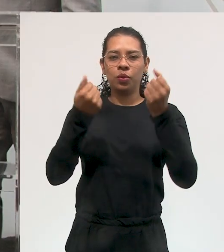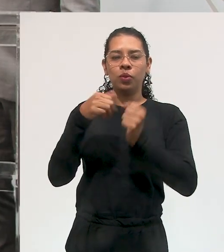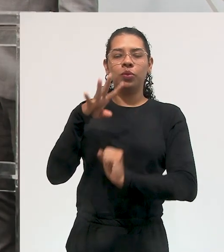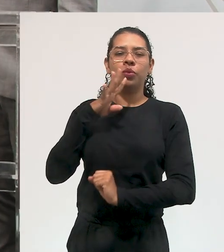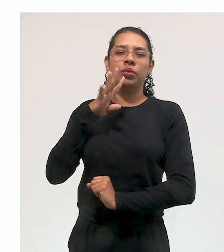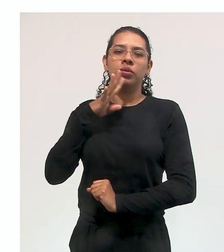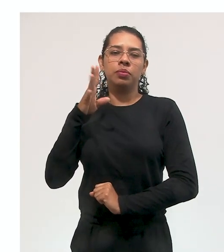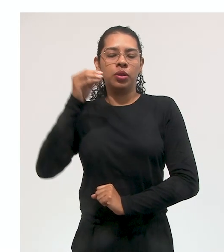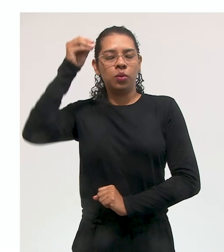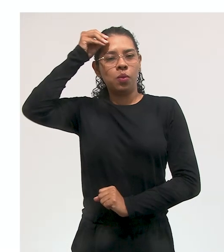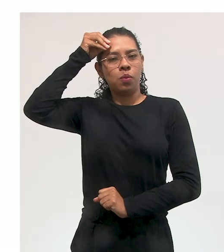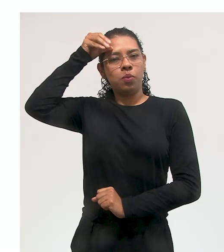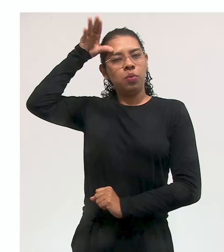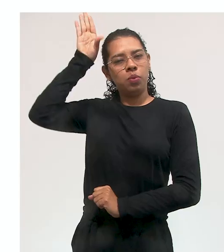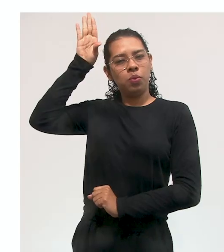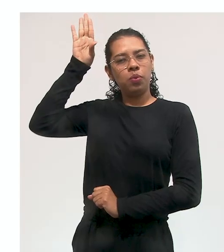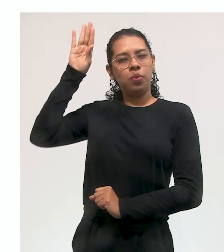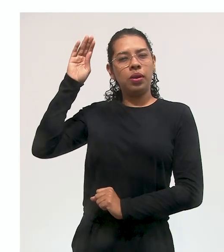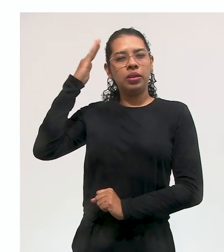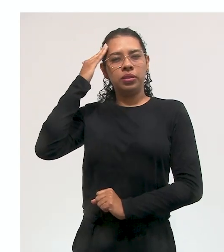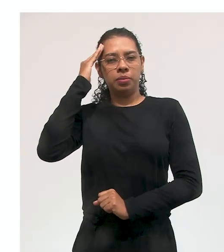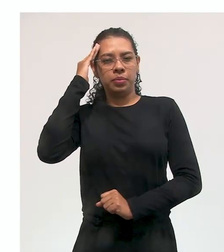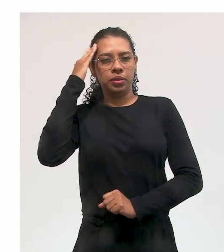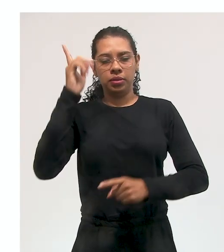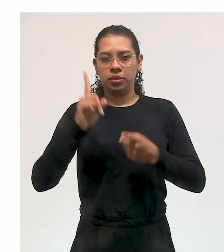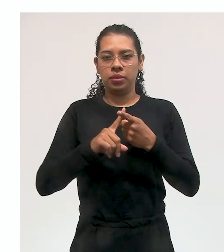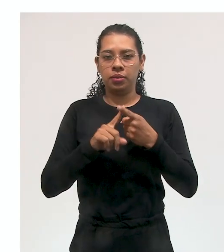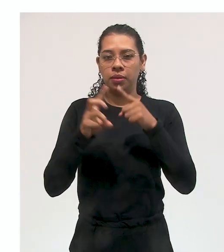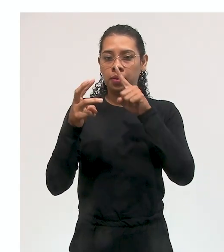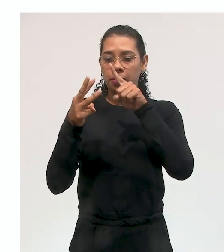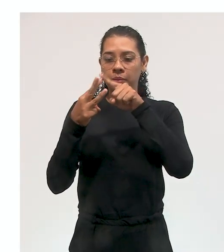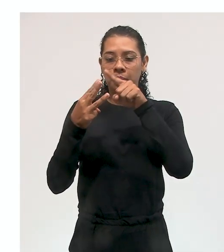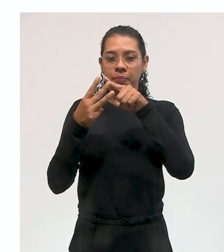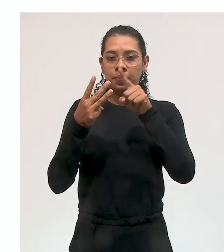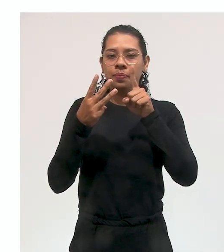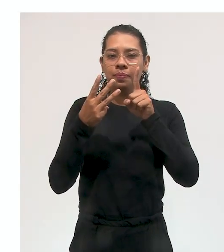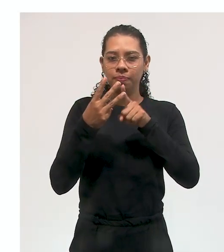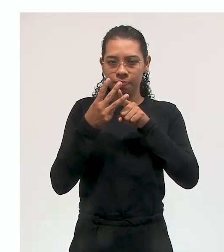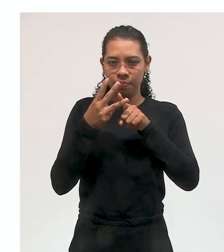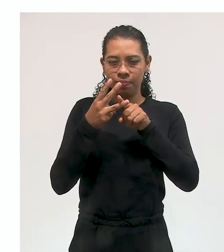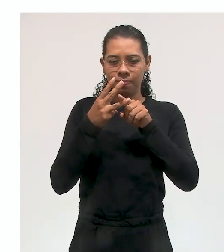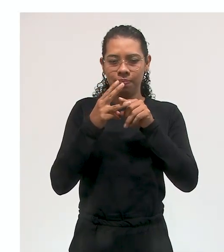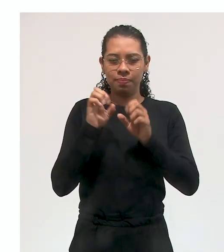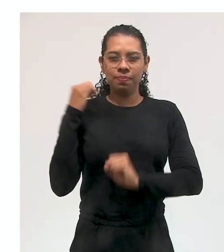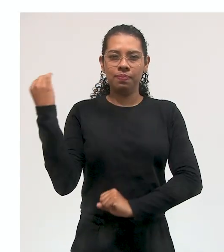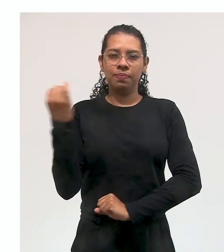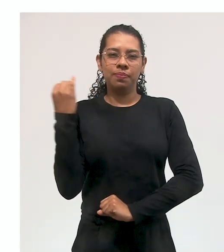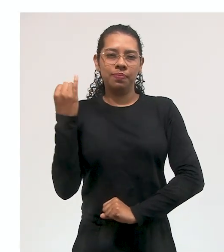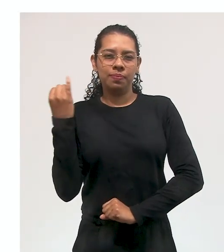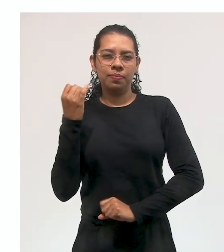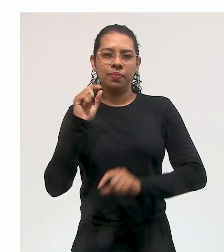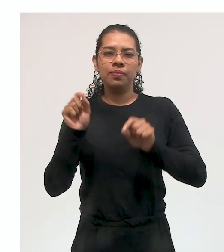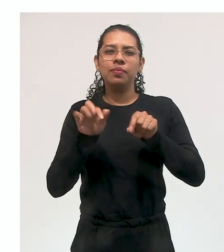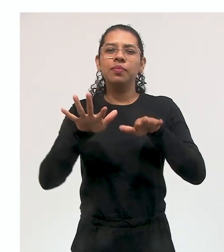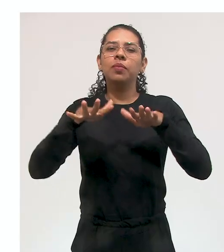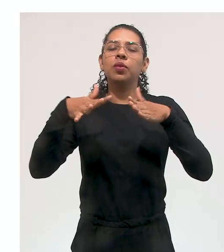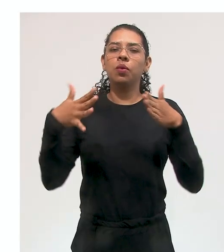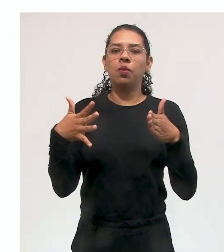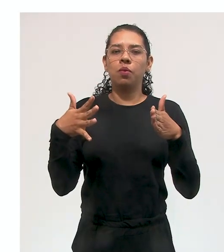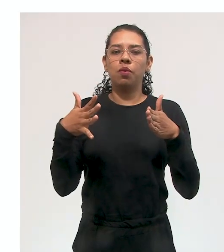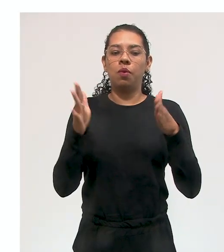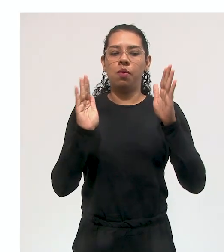ok? Então, para princípio de conversa, a gente vai fazer 3 ponderações aqui para a gente ir fechando a aula, né? Quais são a concepção dos